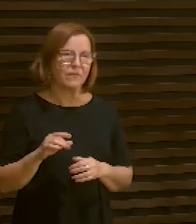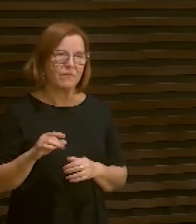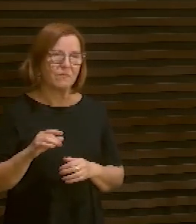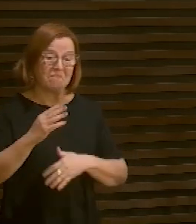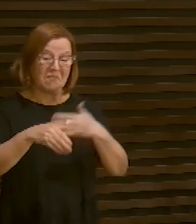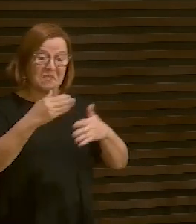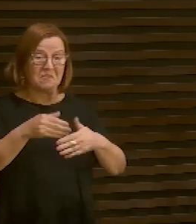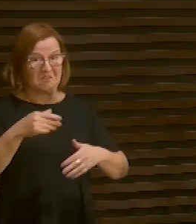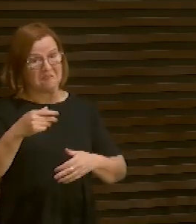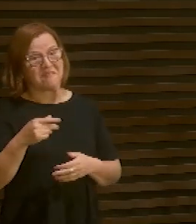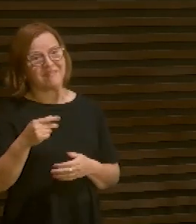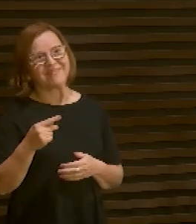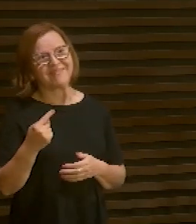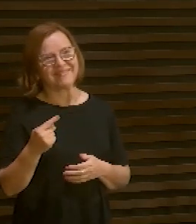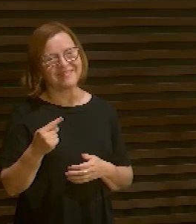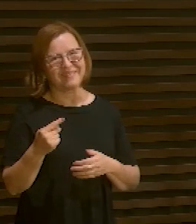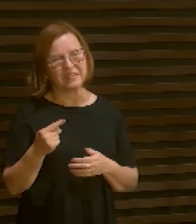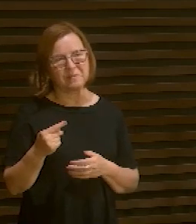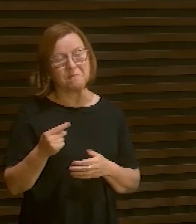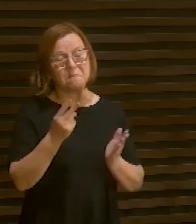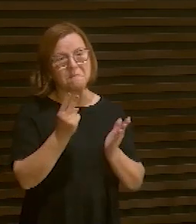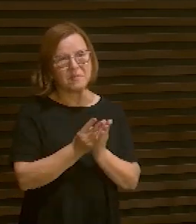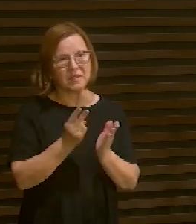desempenho, mesmo sem